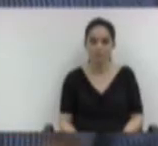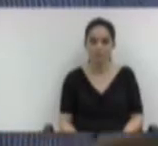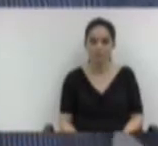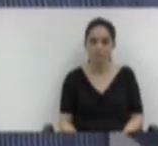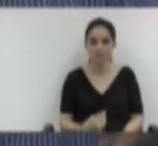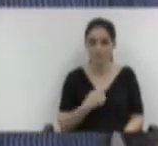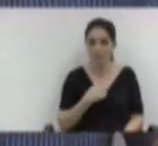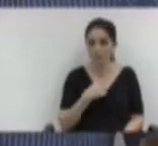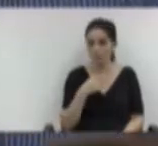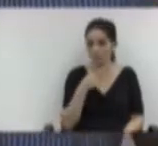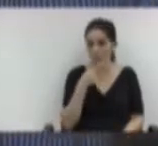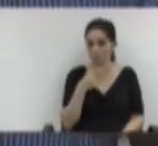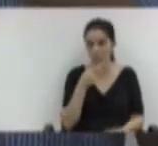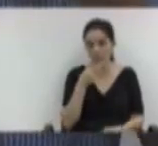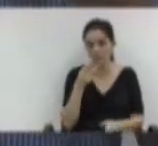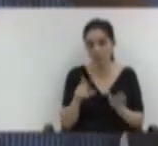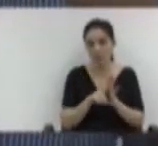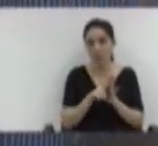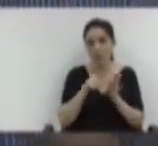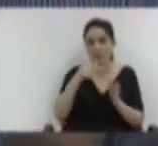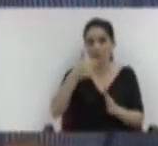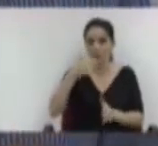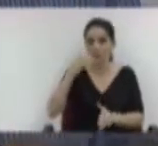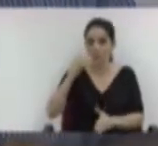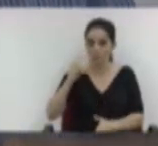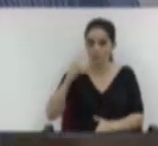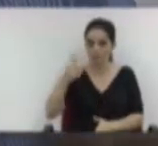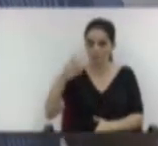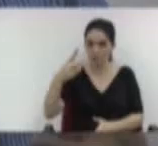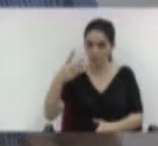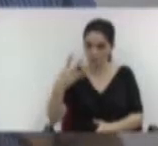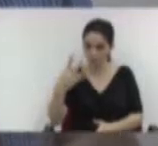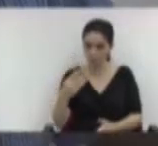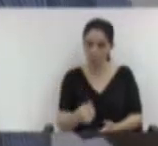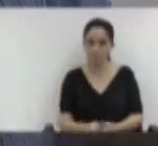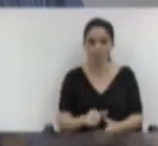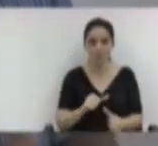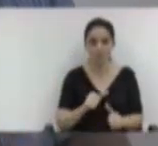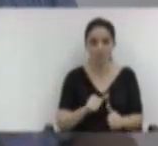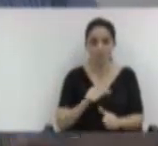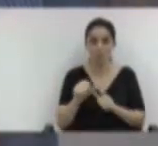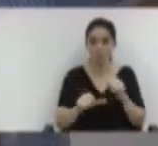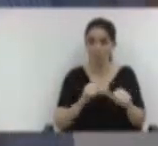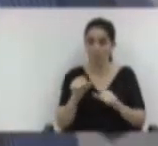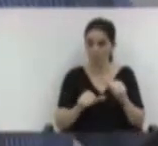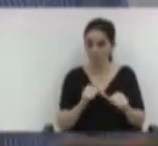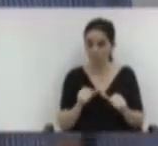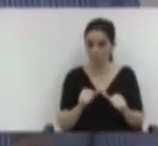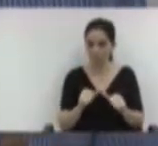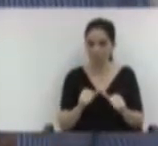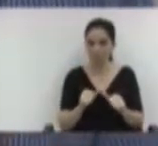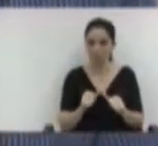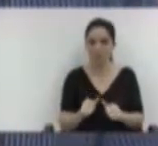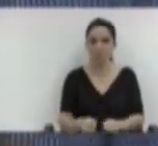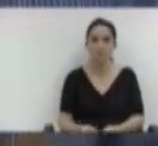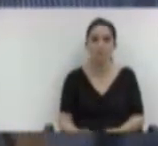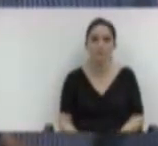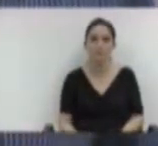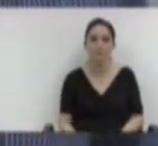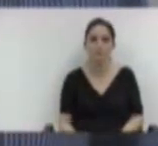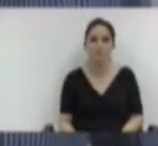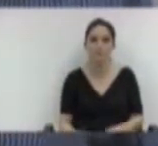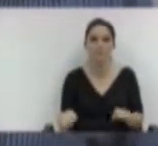população. Quero dizer que essa lei de 2014, que foi uma alteração que nós fizemos, existe uma lei do ex-vereador Silvio Brito, que ainda está em vigor